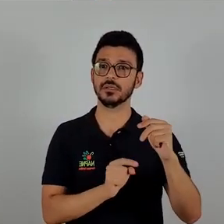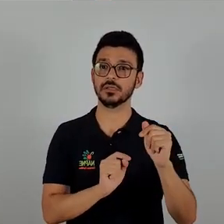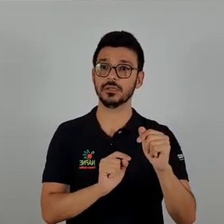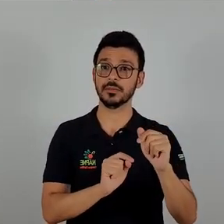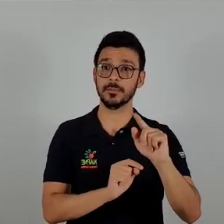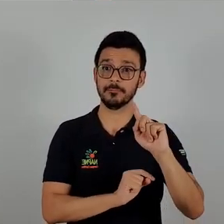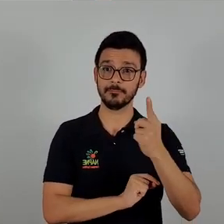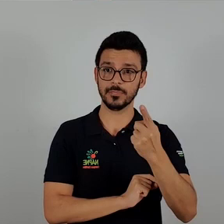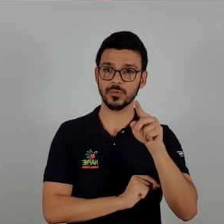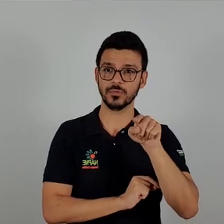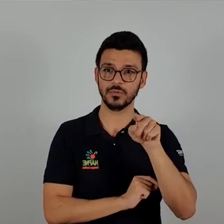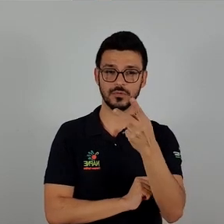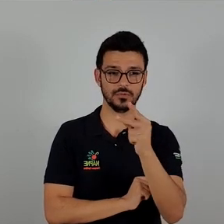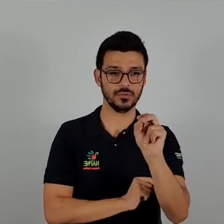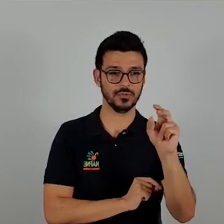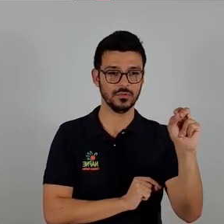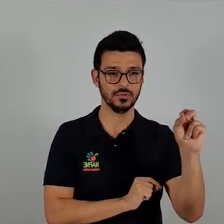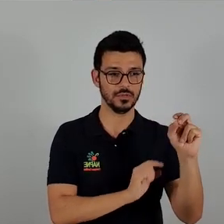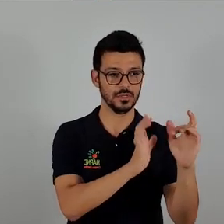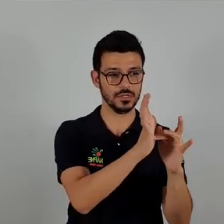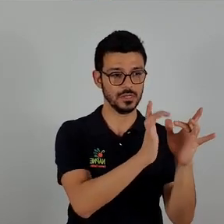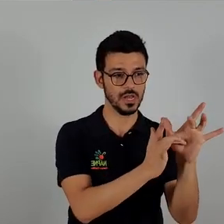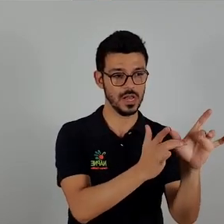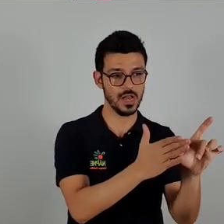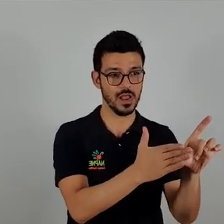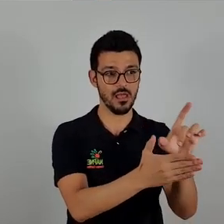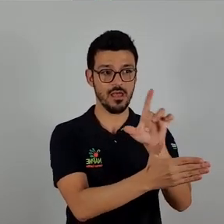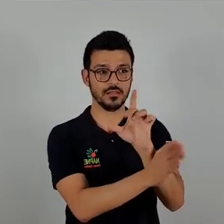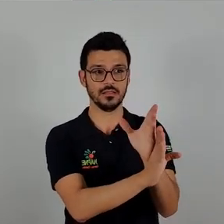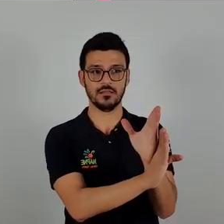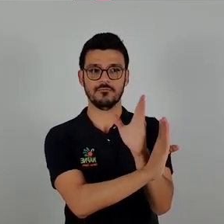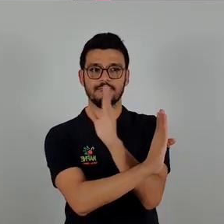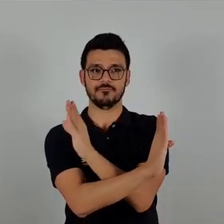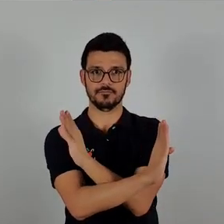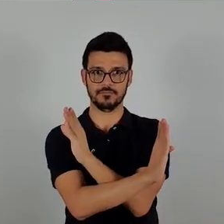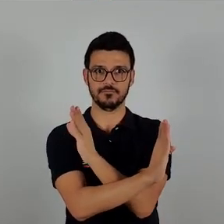usava 250 plantas e algumas substâncias de origem animal